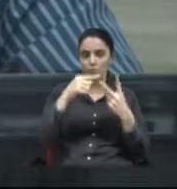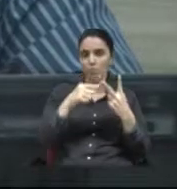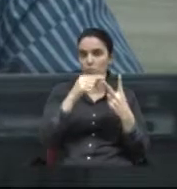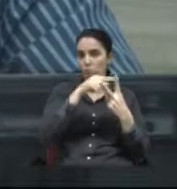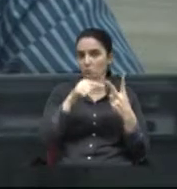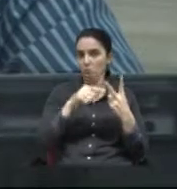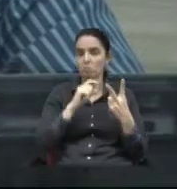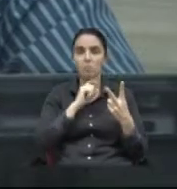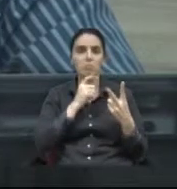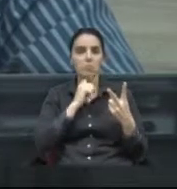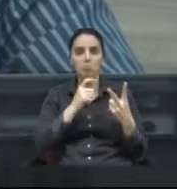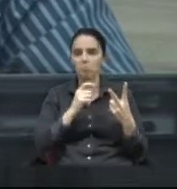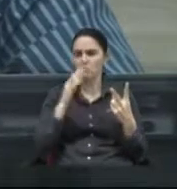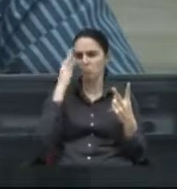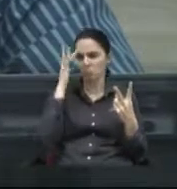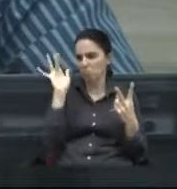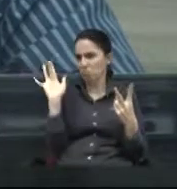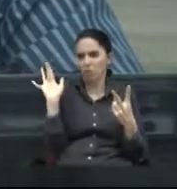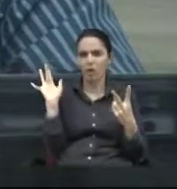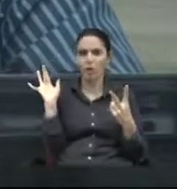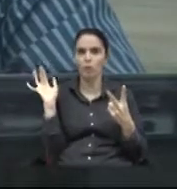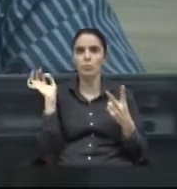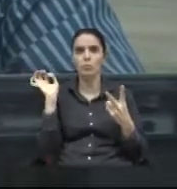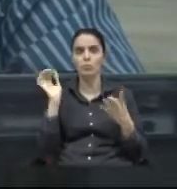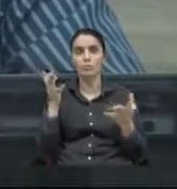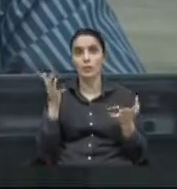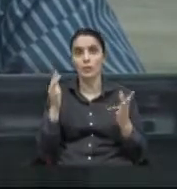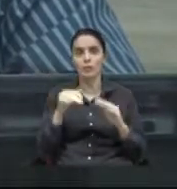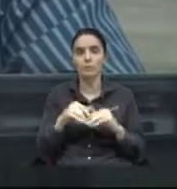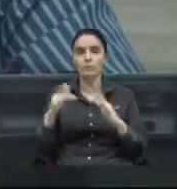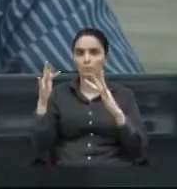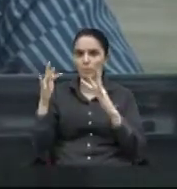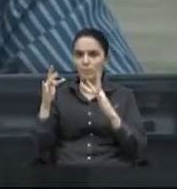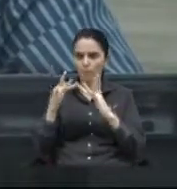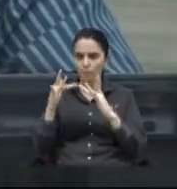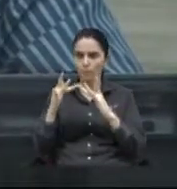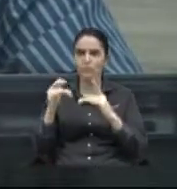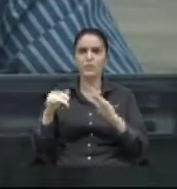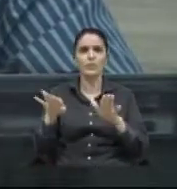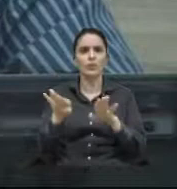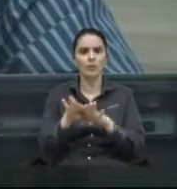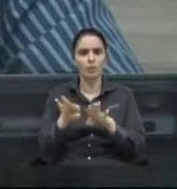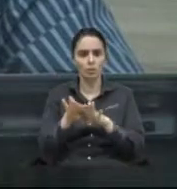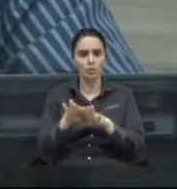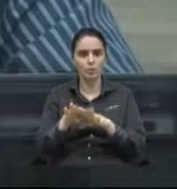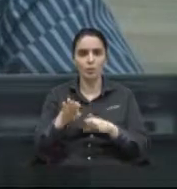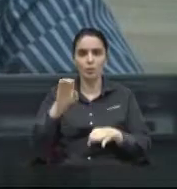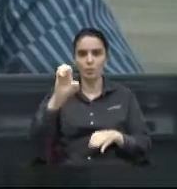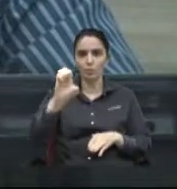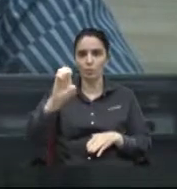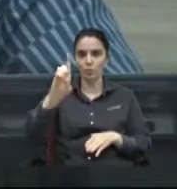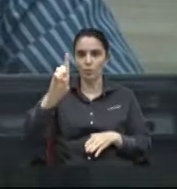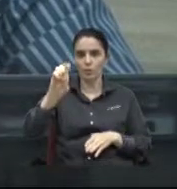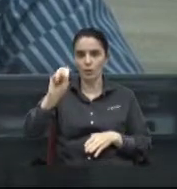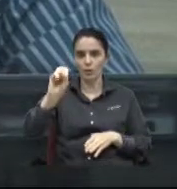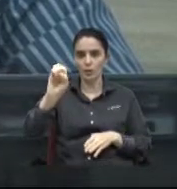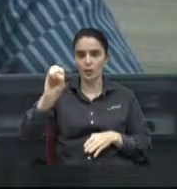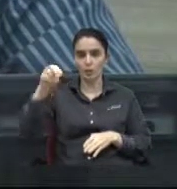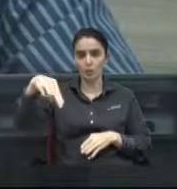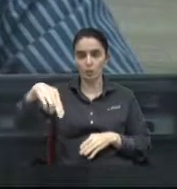de nada. Foi entrado em contato também com Edson Moreno Gil, da